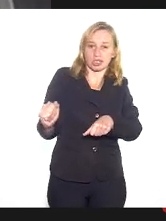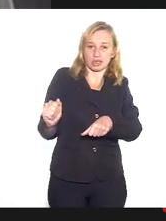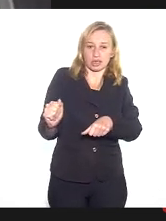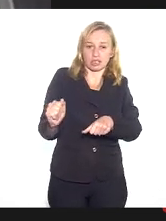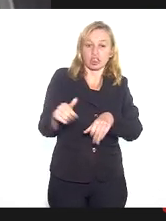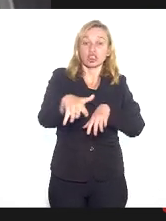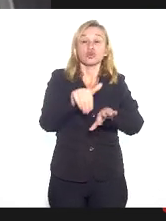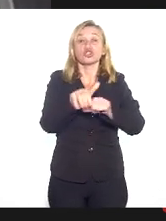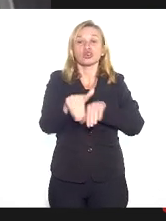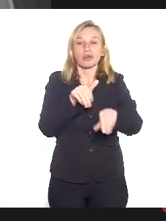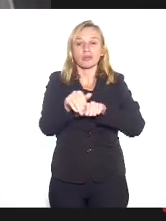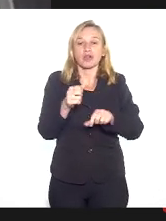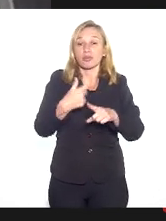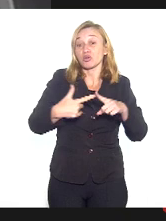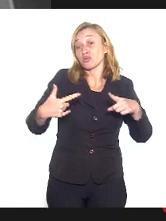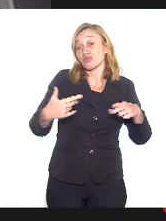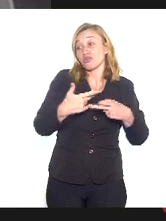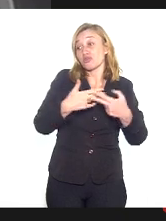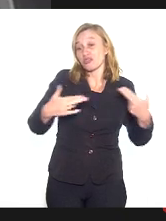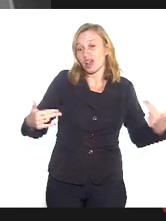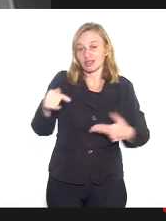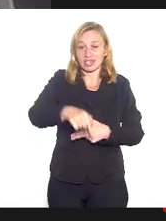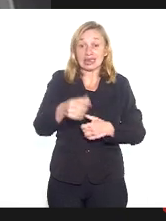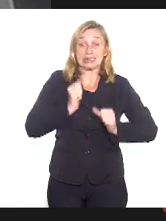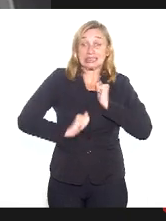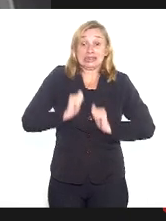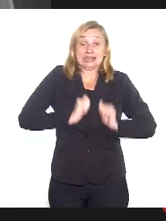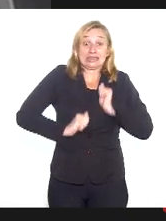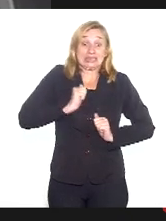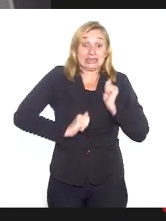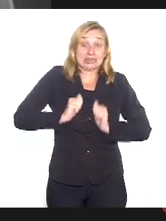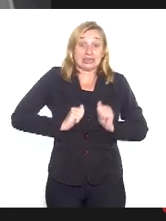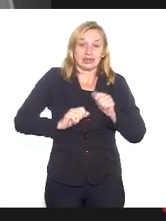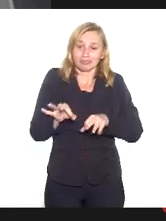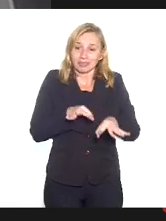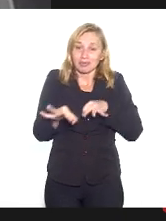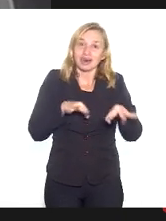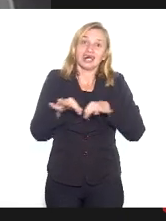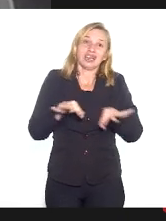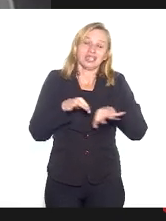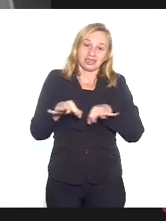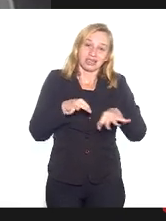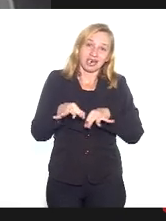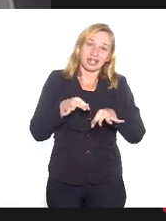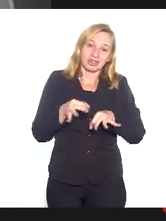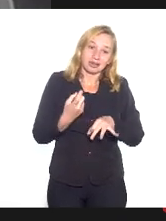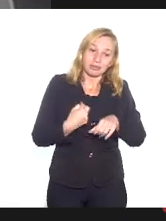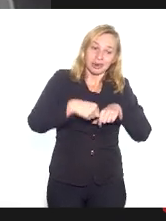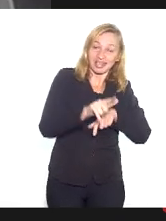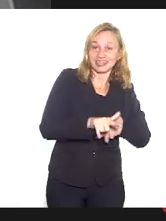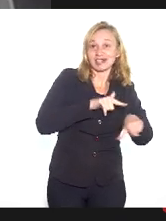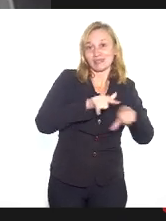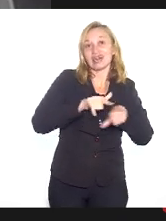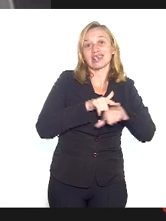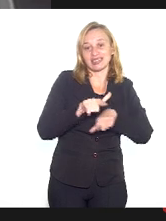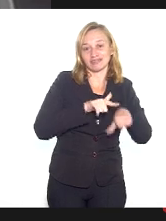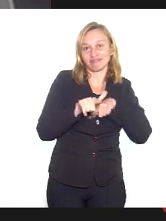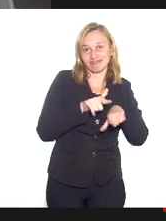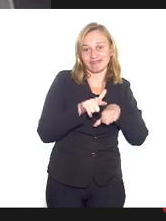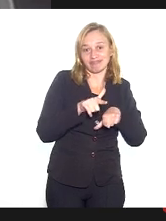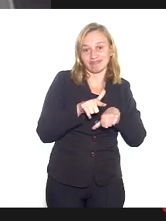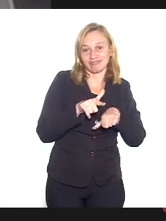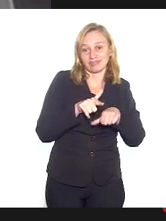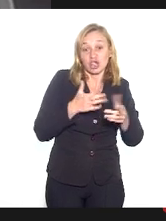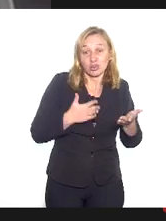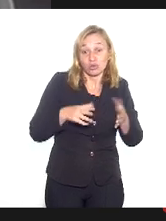da convocação, né, porque muitos aqui já estão ansiosos, até para se programar, né, para o ocorrido, algum curso de